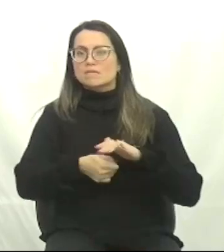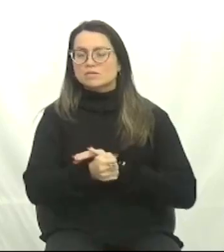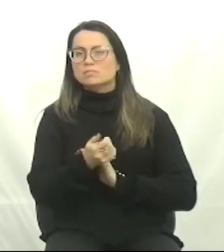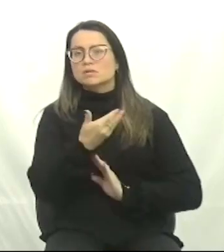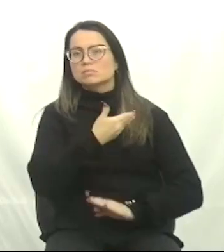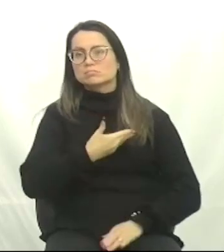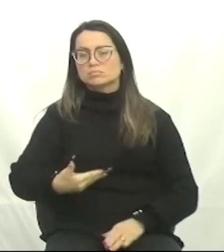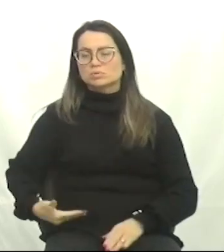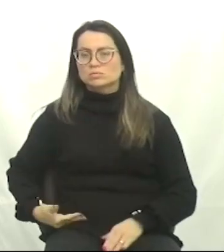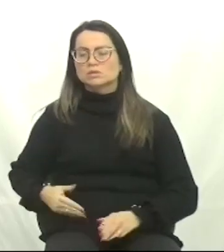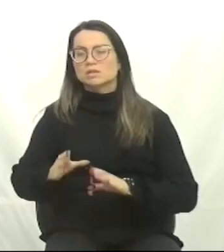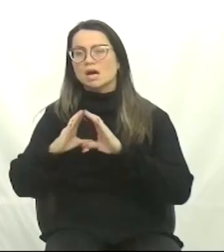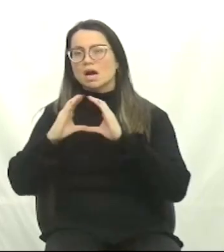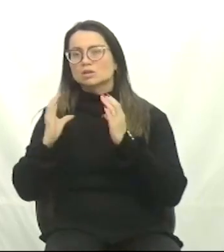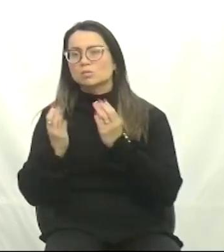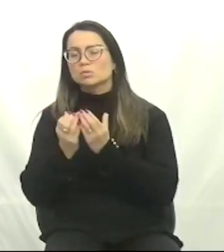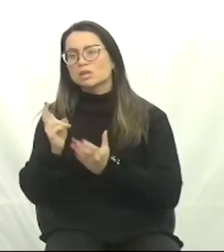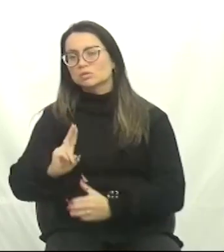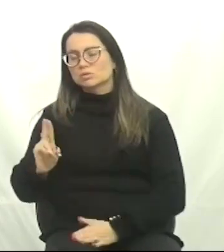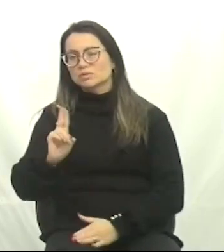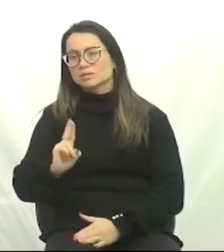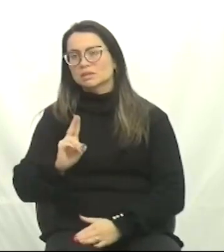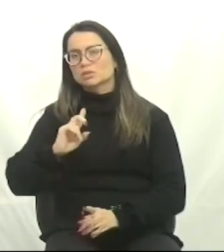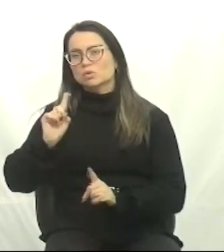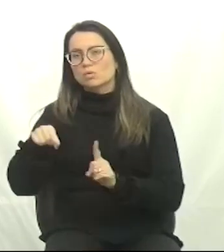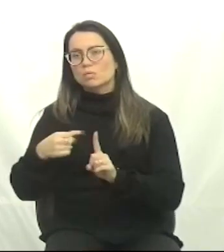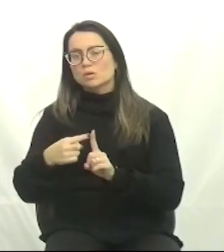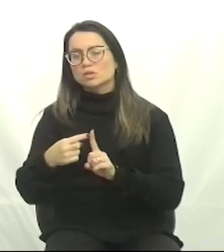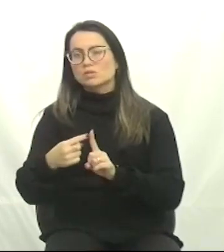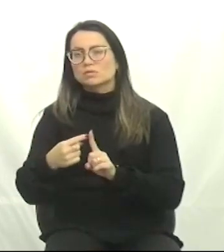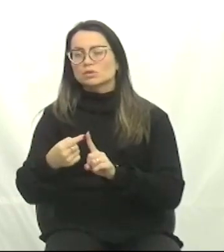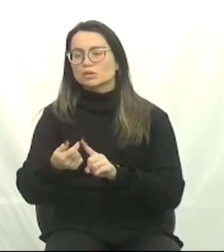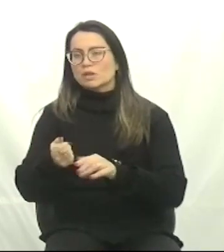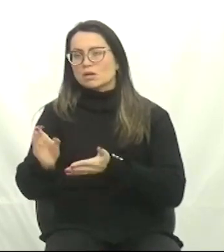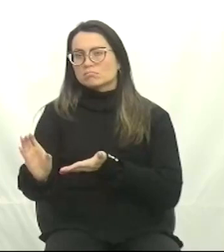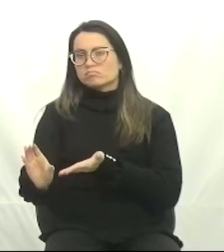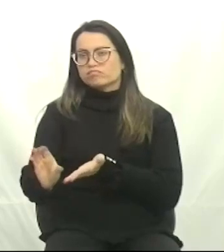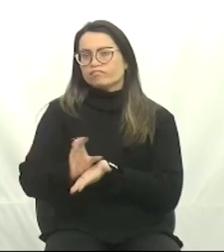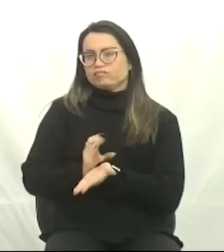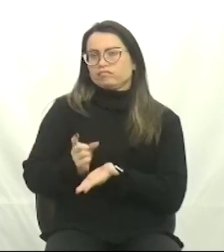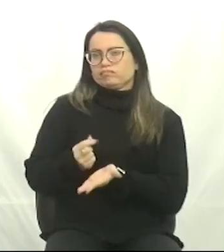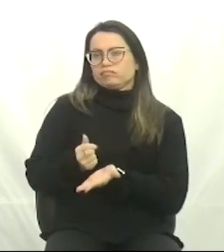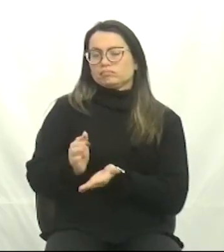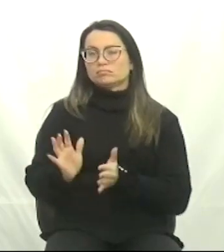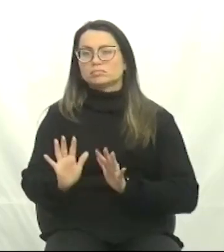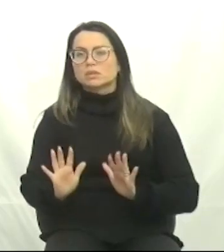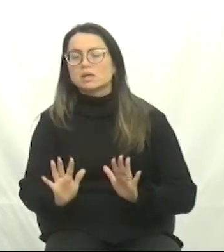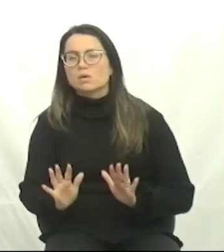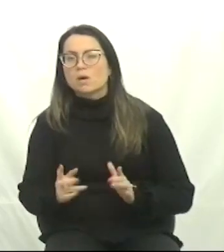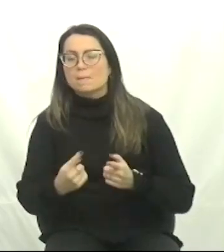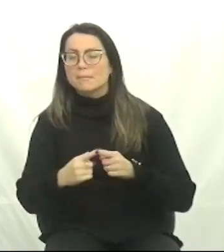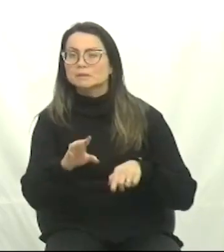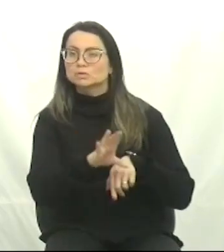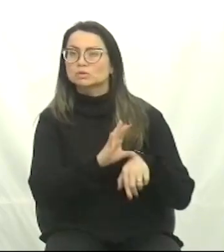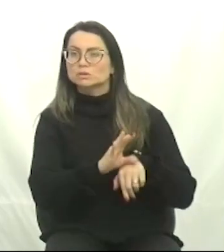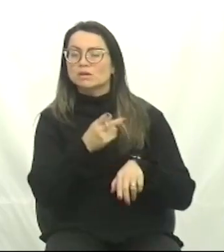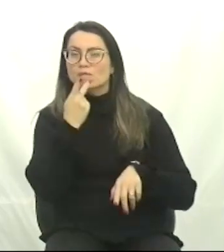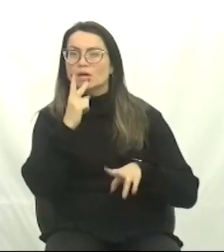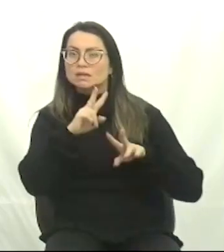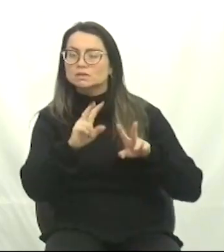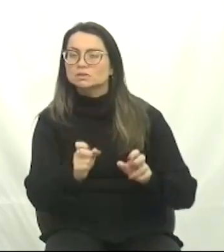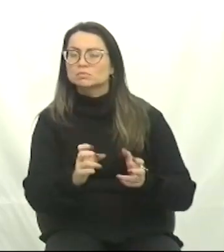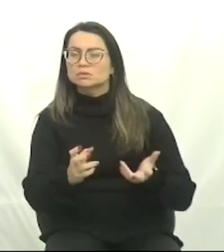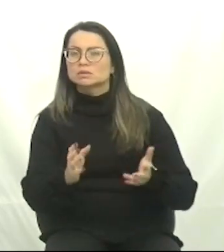comunitárias que comprovem finalidade não lucrativa. Isso é o que diz a Constituição Federal. Então, cabe aqui discutir, inclusive,